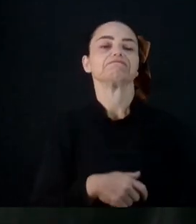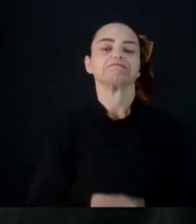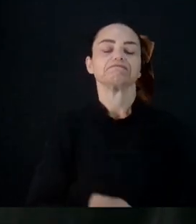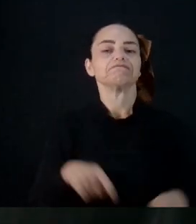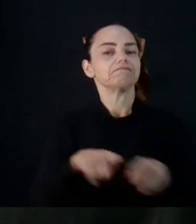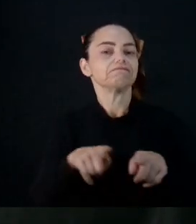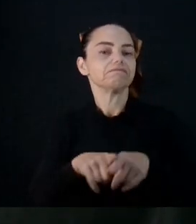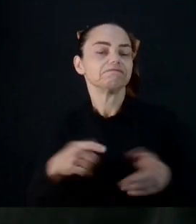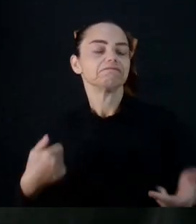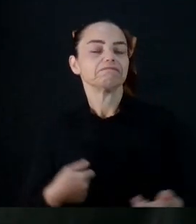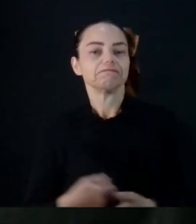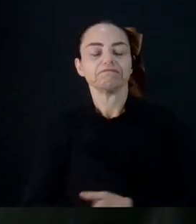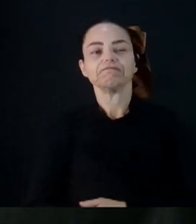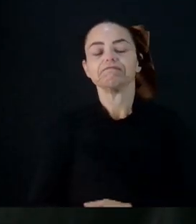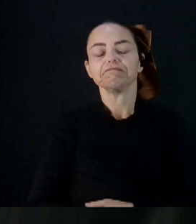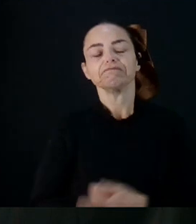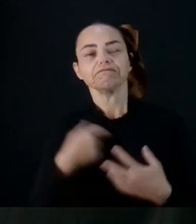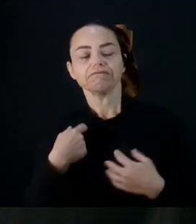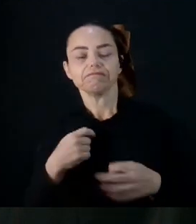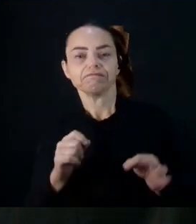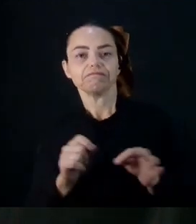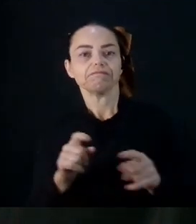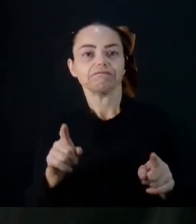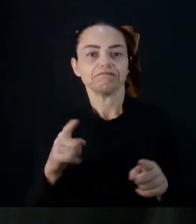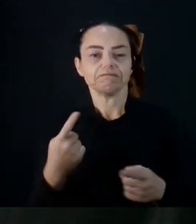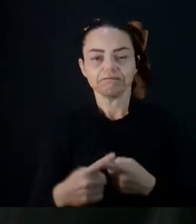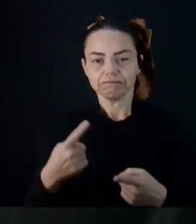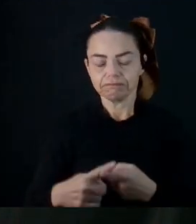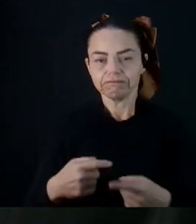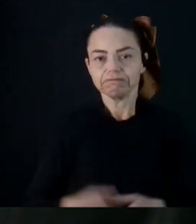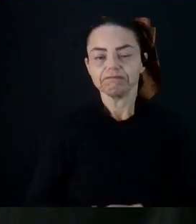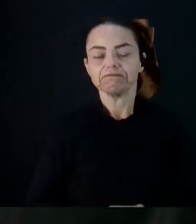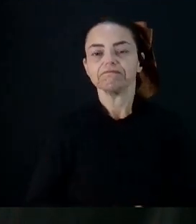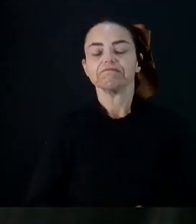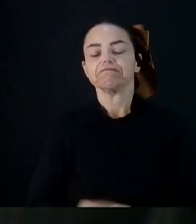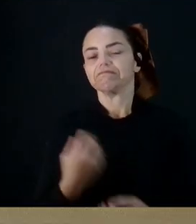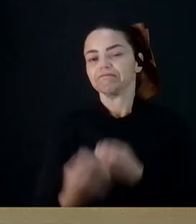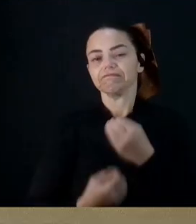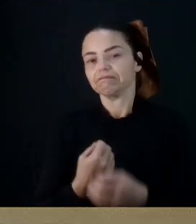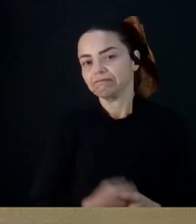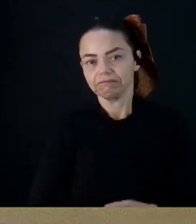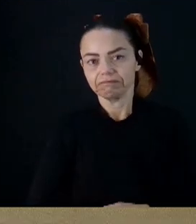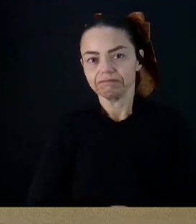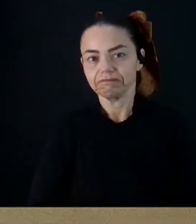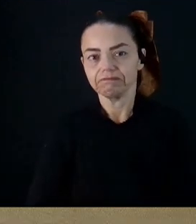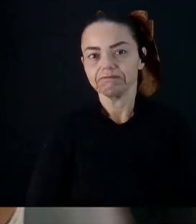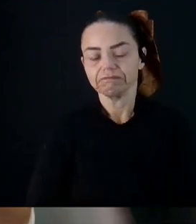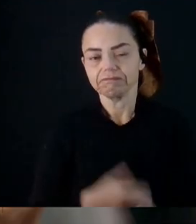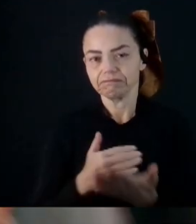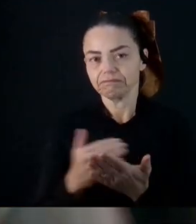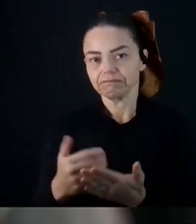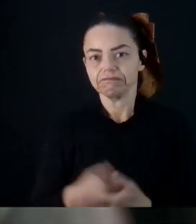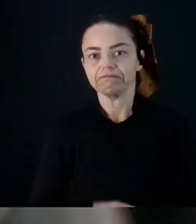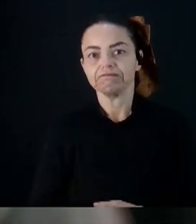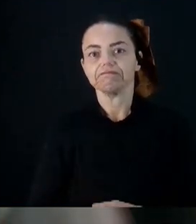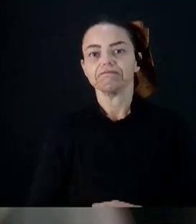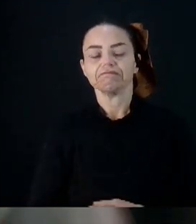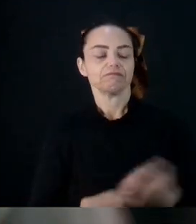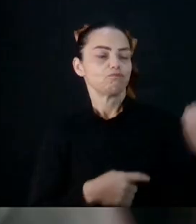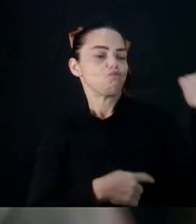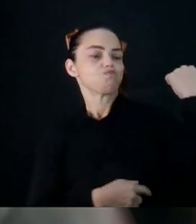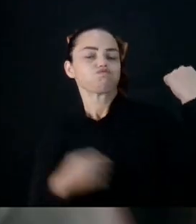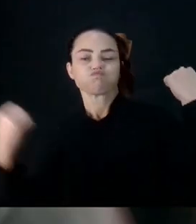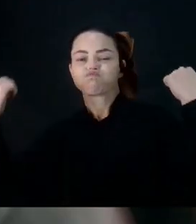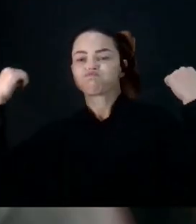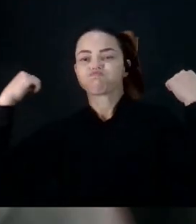têm essa tendência aí, né? Porque, Com certeza. Doutora, como é que a doutora vê? Eles querem começar a ter músculo muito cedo, aí, né?